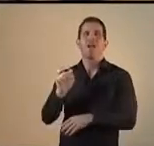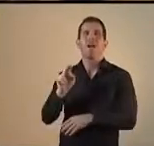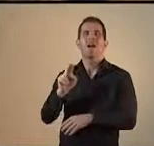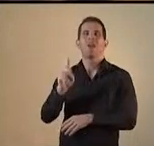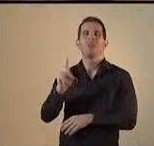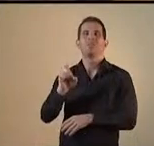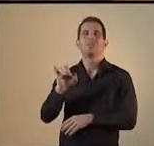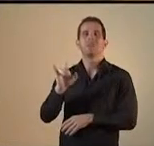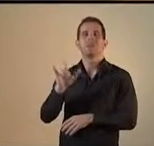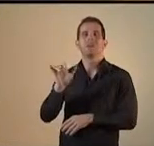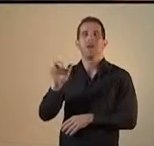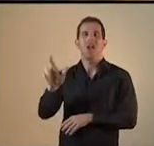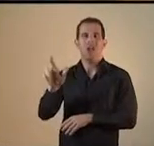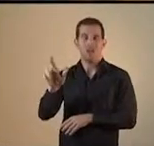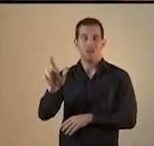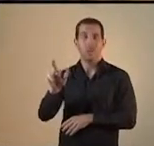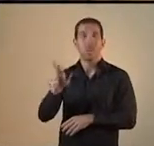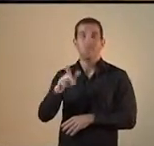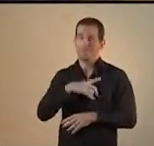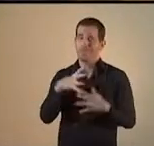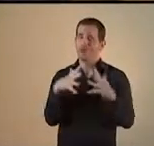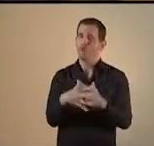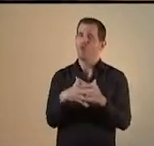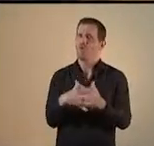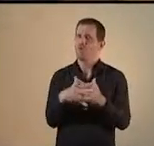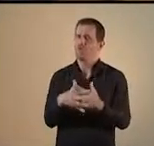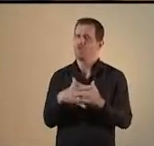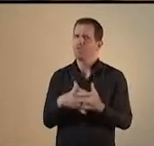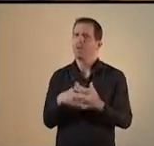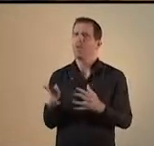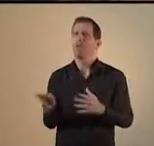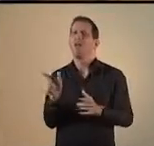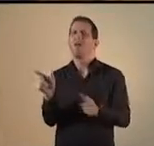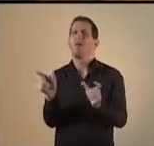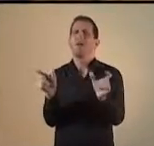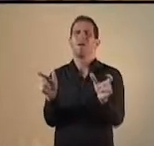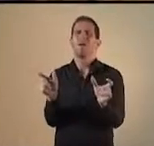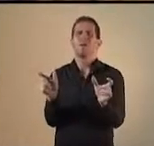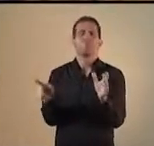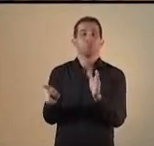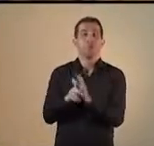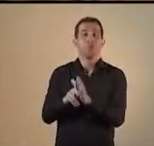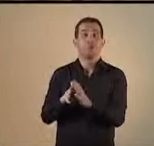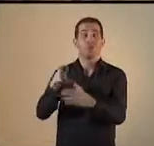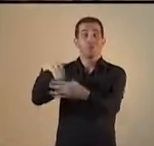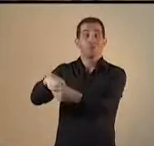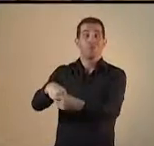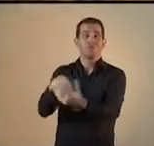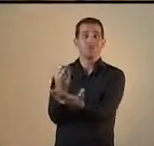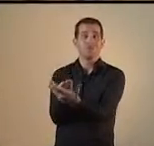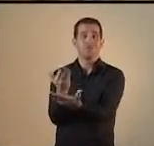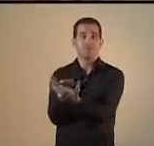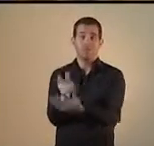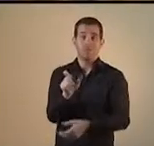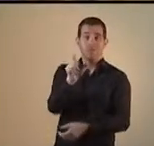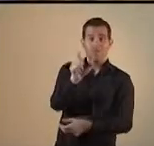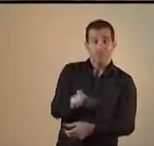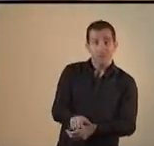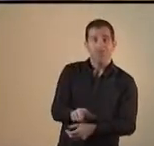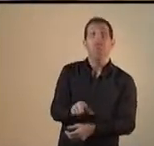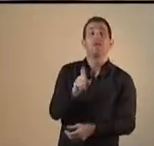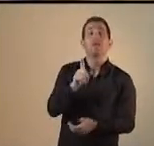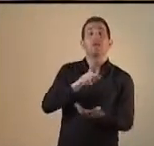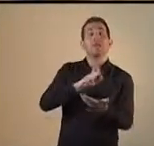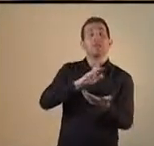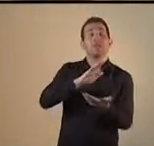essa confusão ainda no mercado de trabalho com relação à distinção no contexto educacional entre o